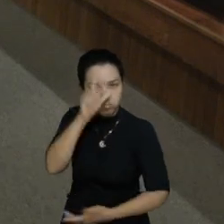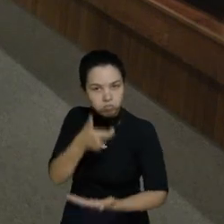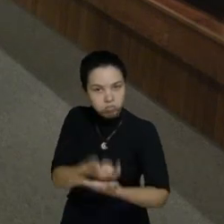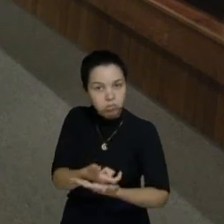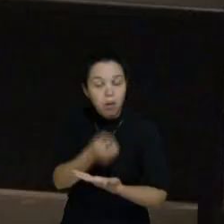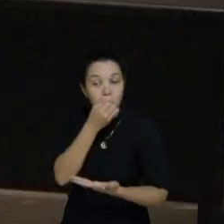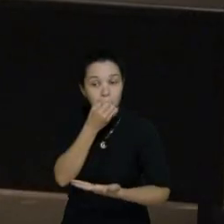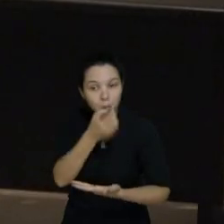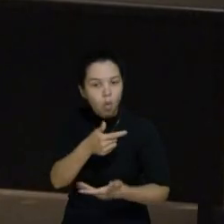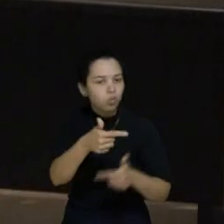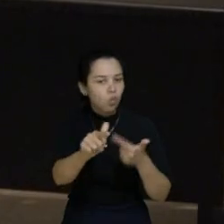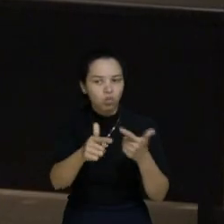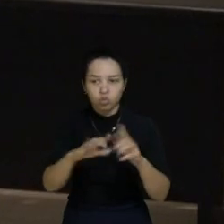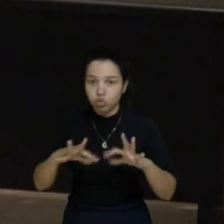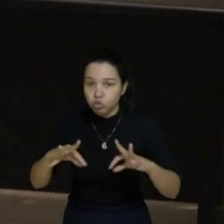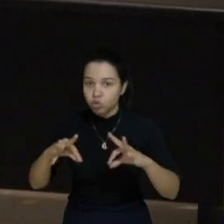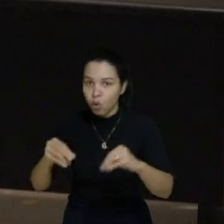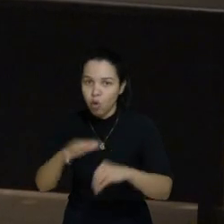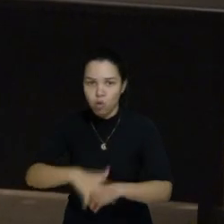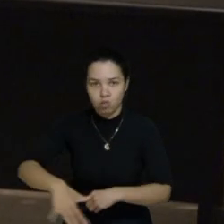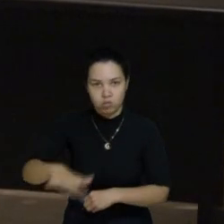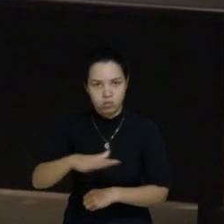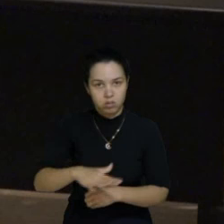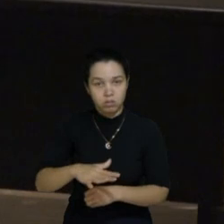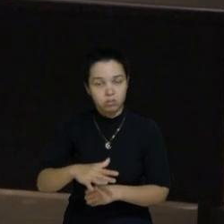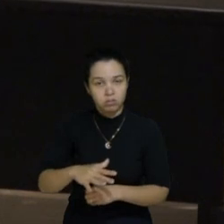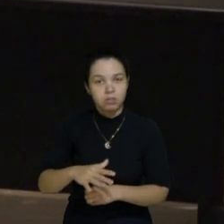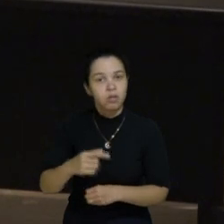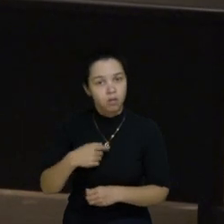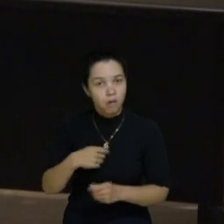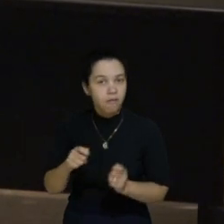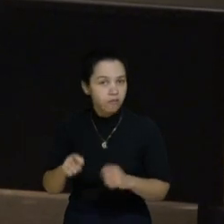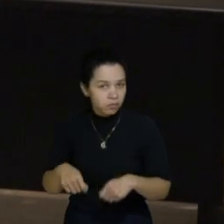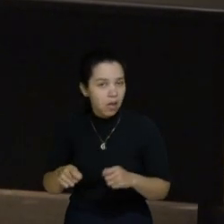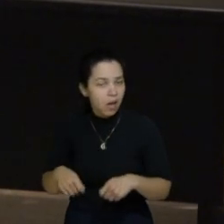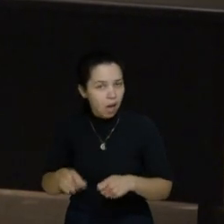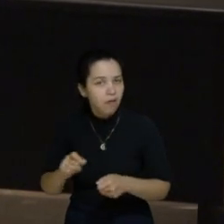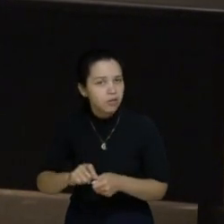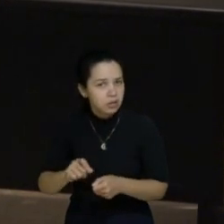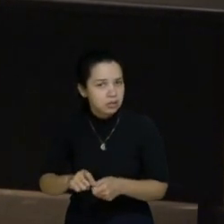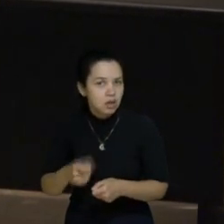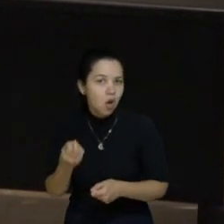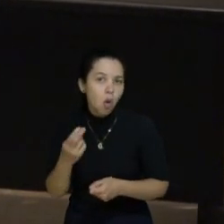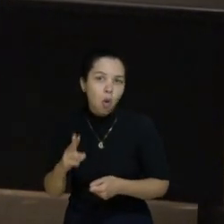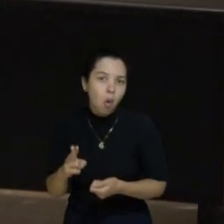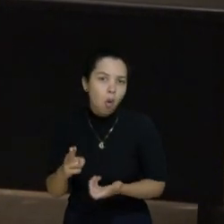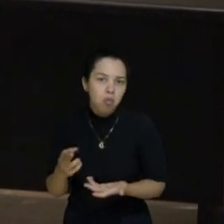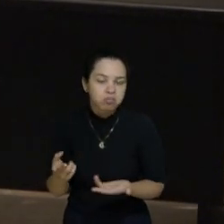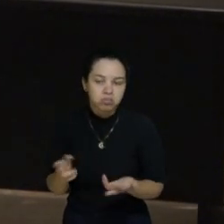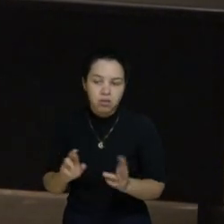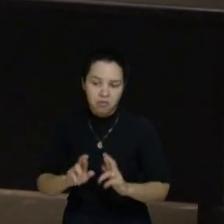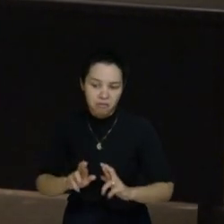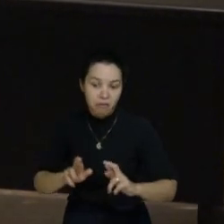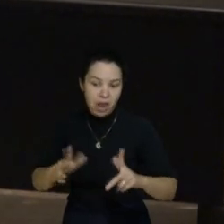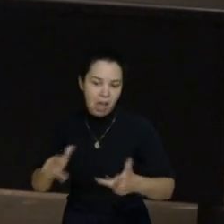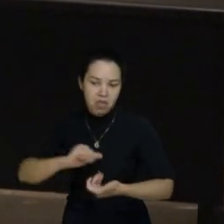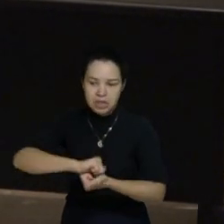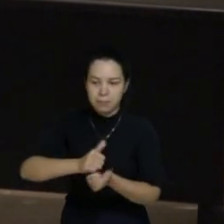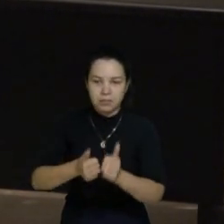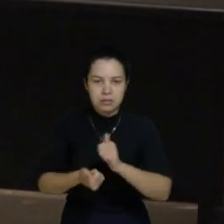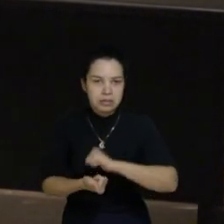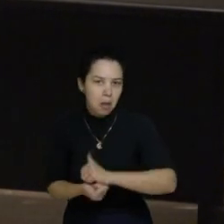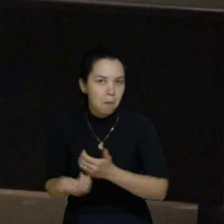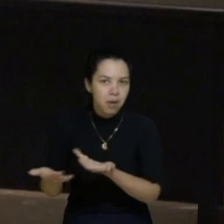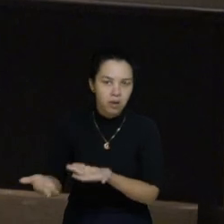alunos então não tem porque a gente não fazer ou ter que fazer na forma de uma adequação de uma adaptação é assim eu tenho